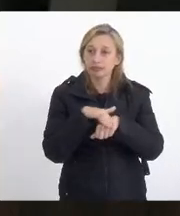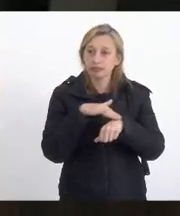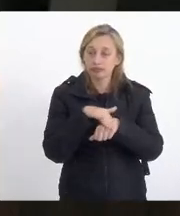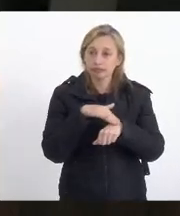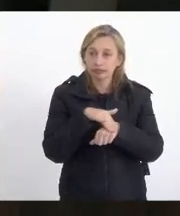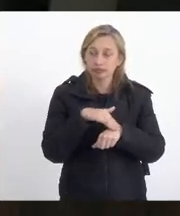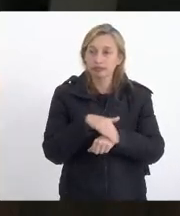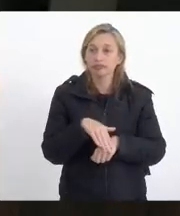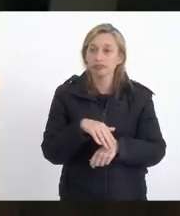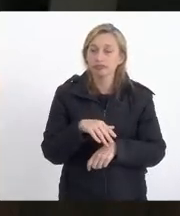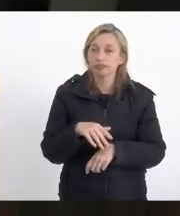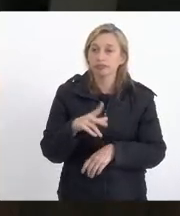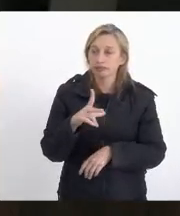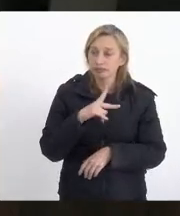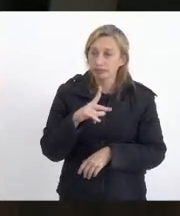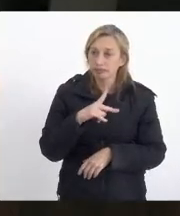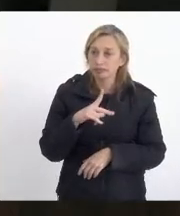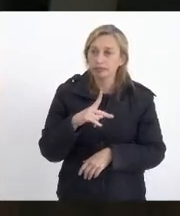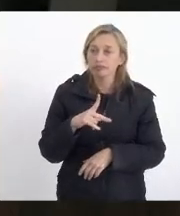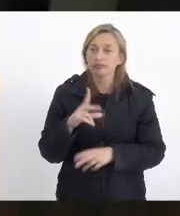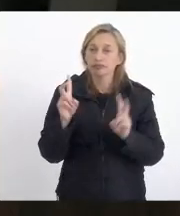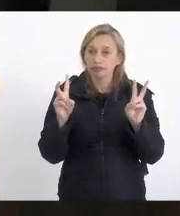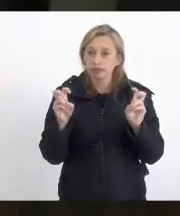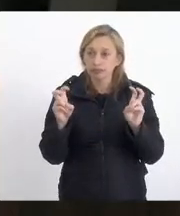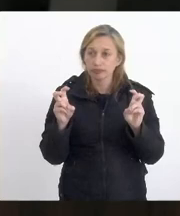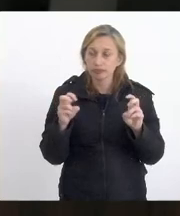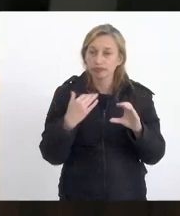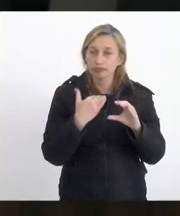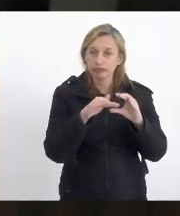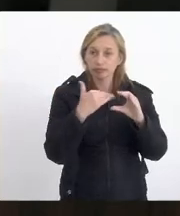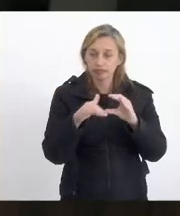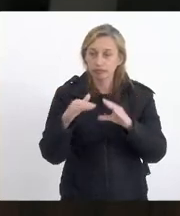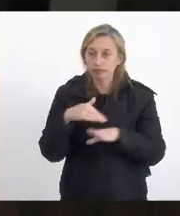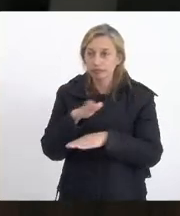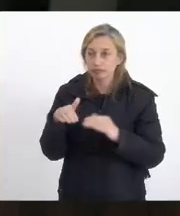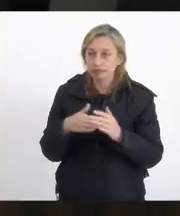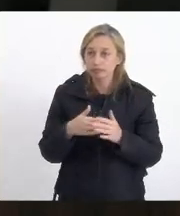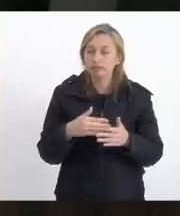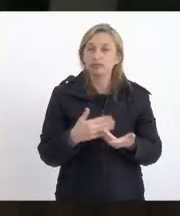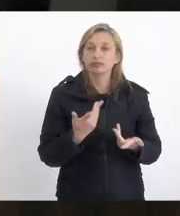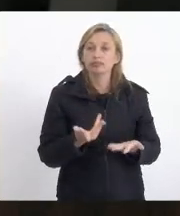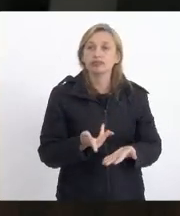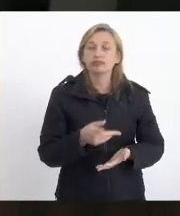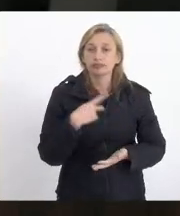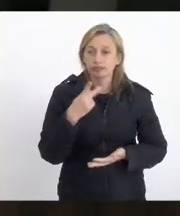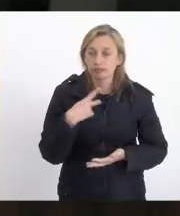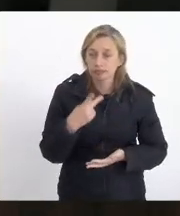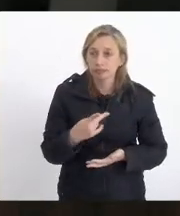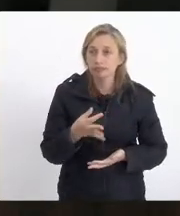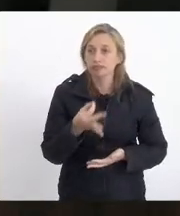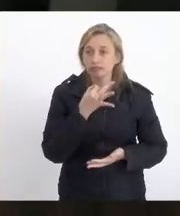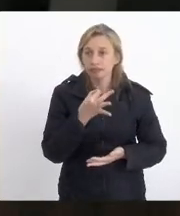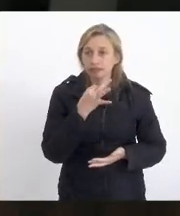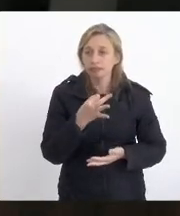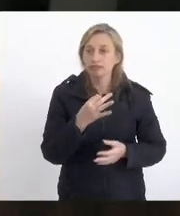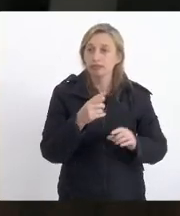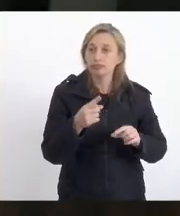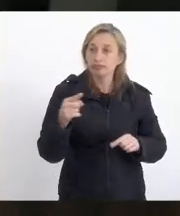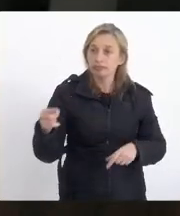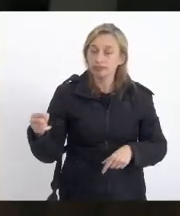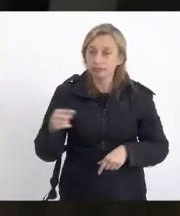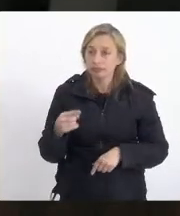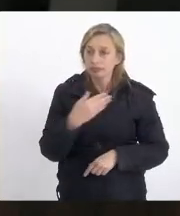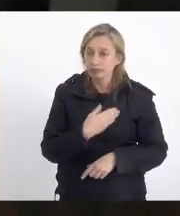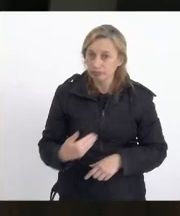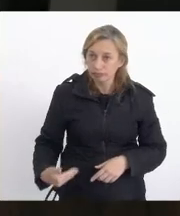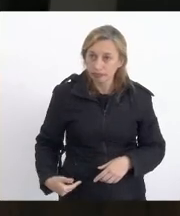ele pessoalmente sobre isso, para levar os encaminhamentos, levar as nossas impressões, e vou trazer do governador, que tem